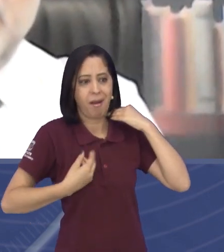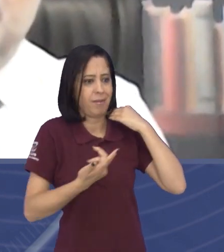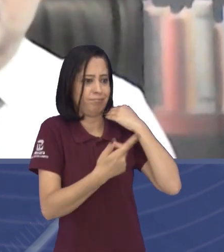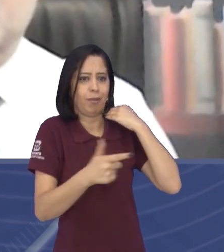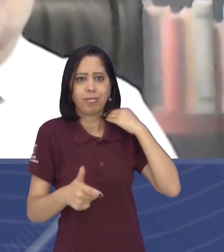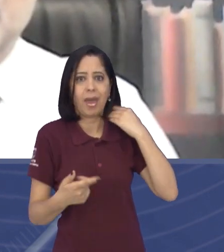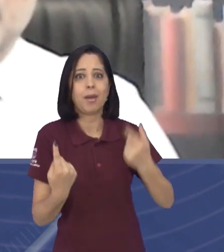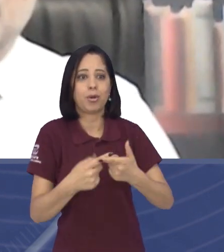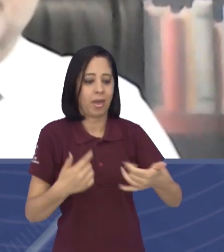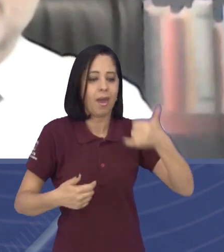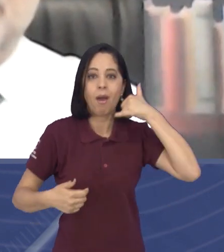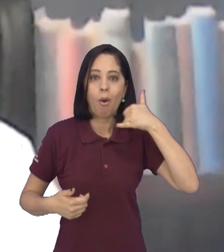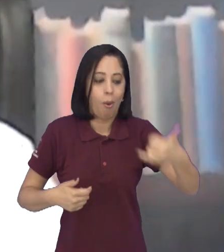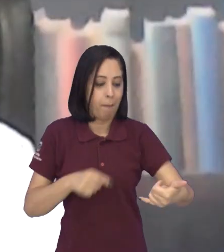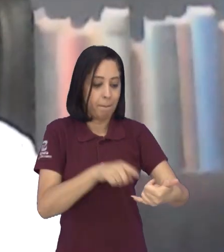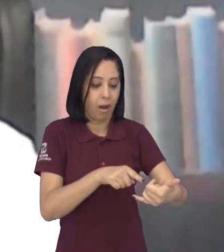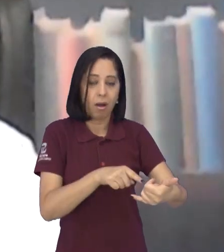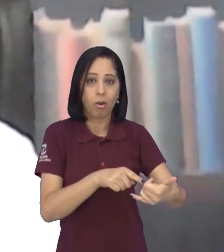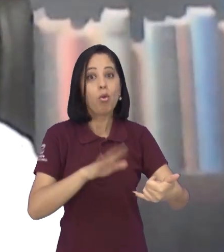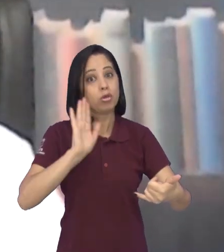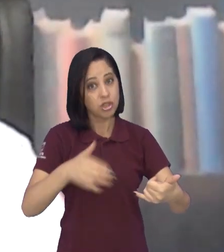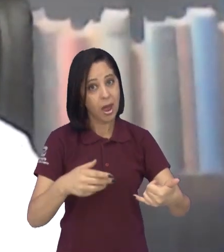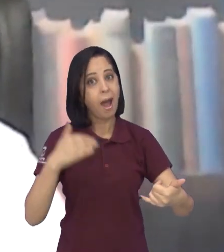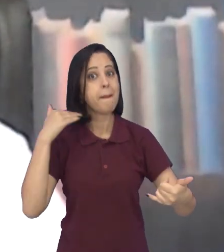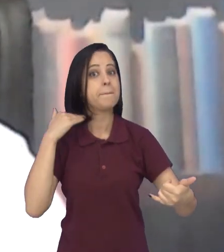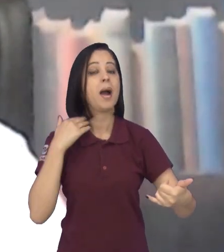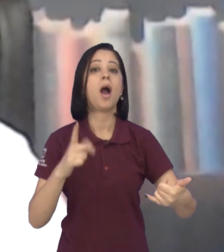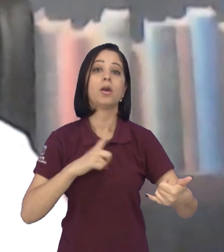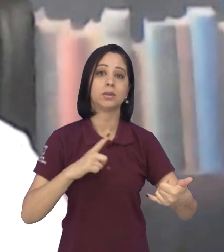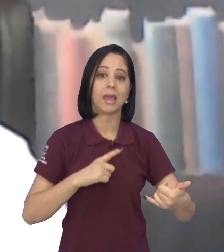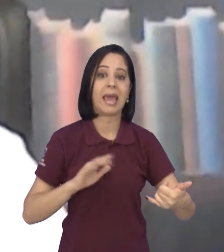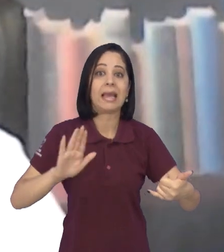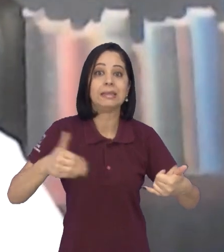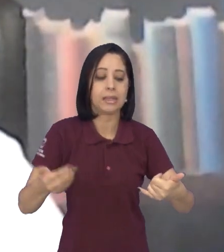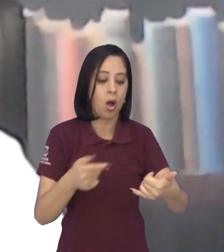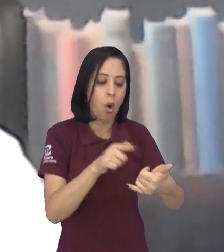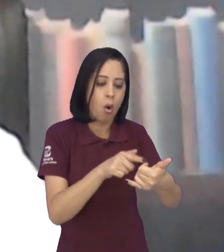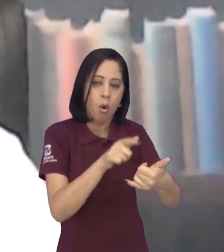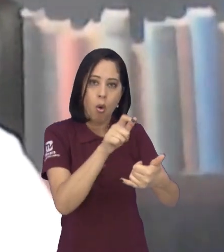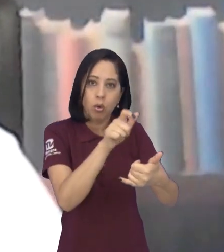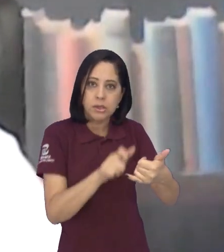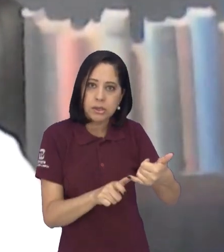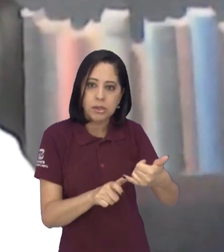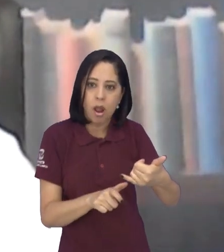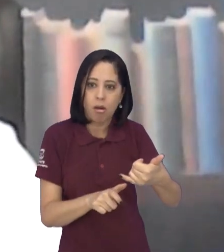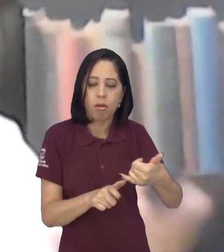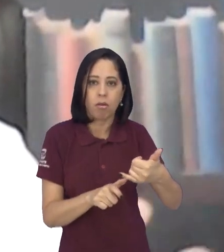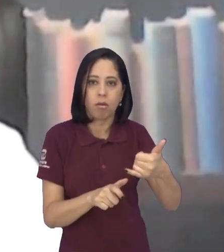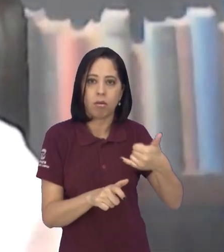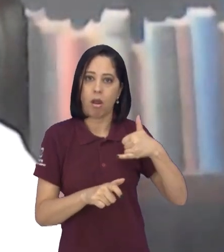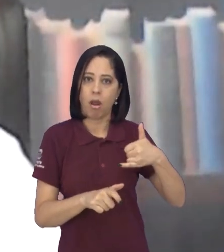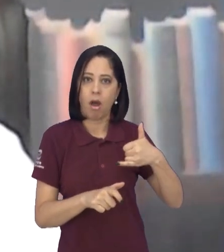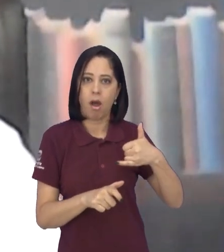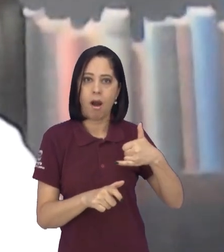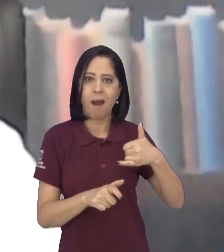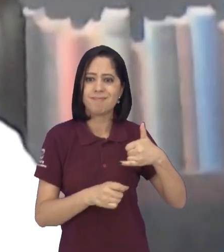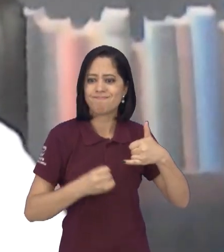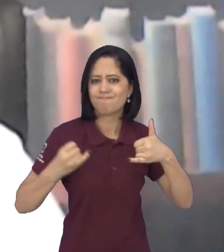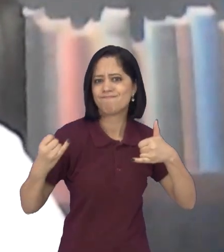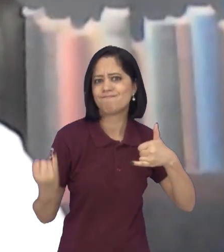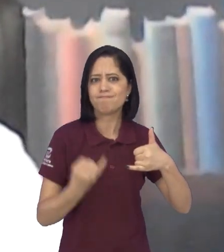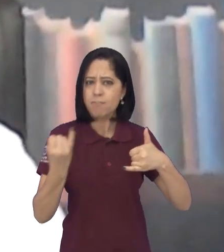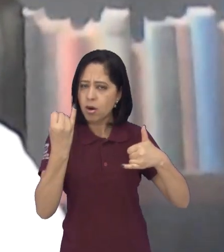Então significa que hoje em dia o celular ele é uma ferramenta super poderosa de conexão com o mundo. O